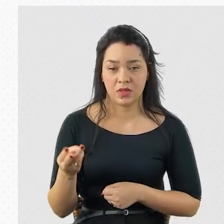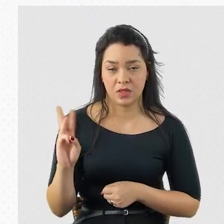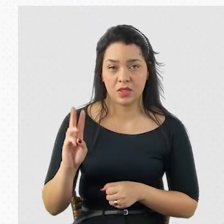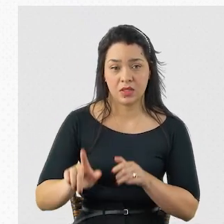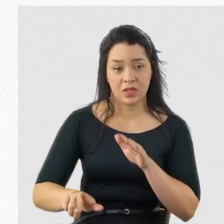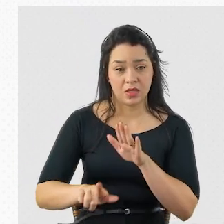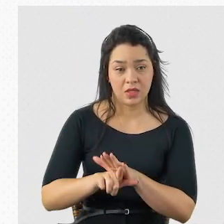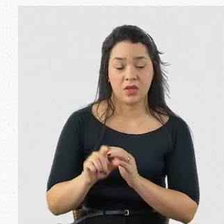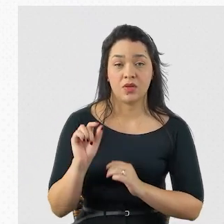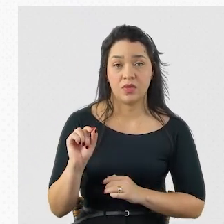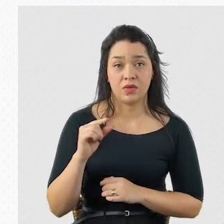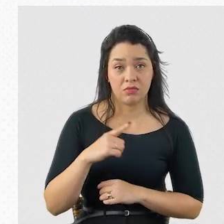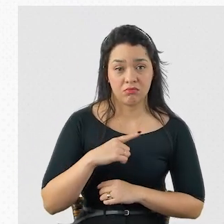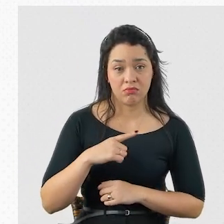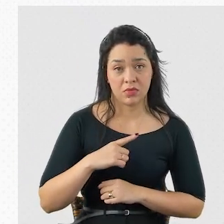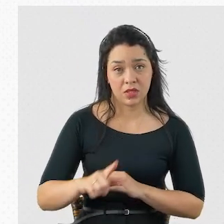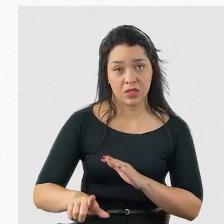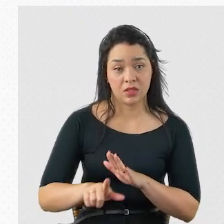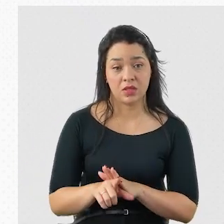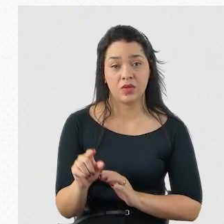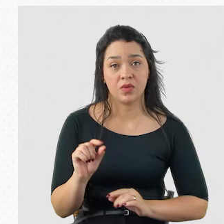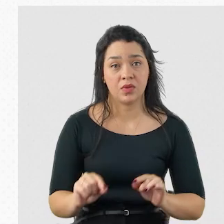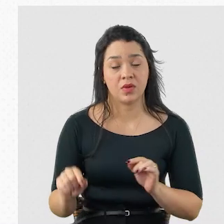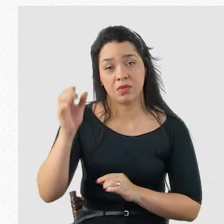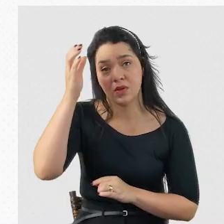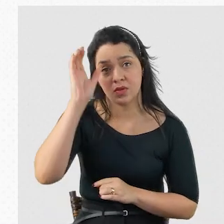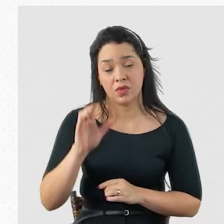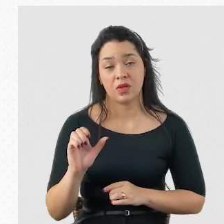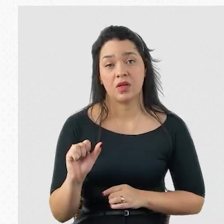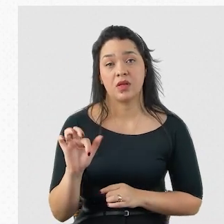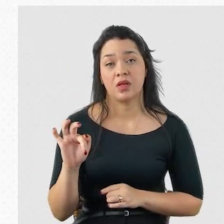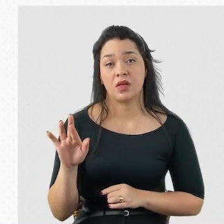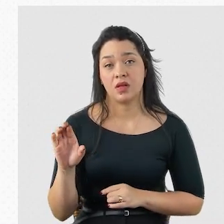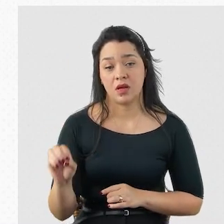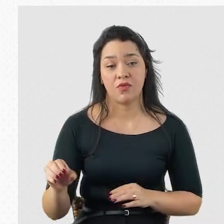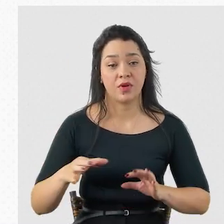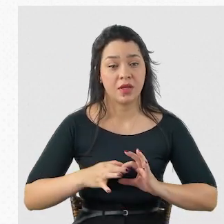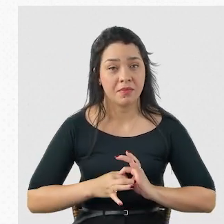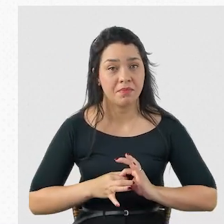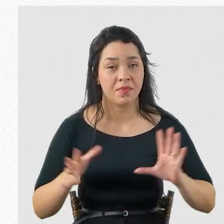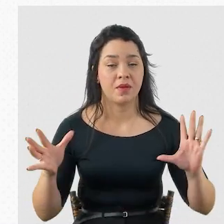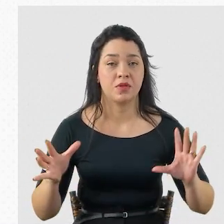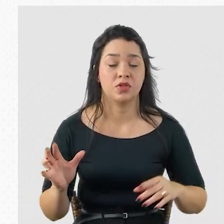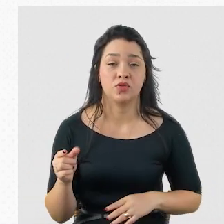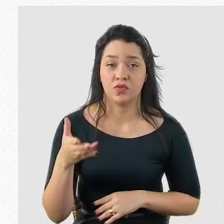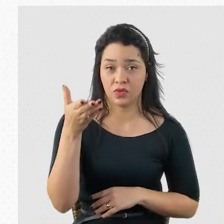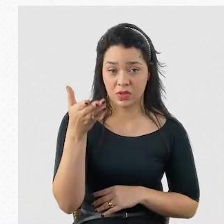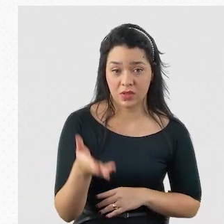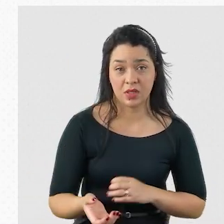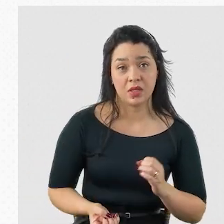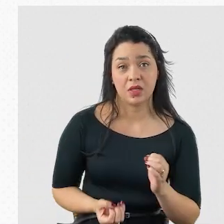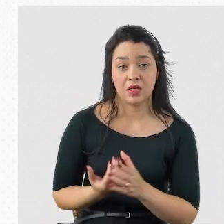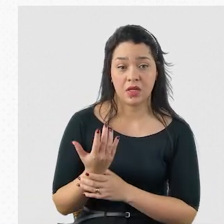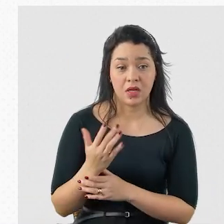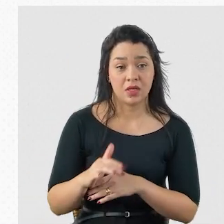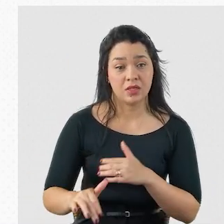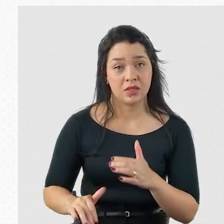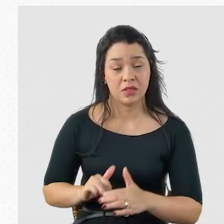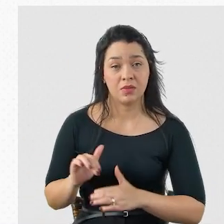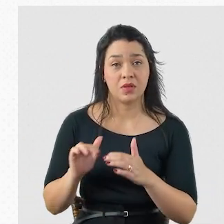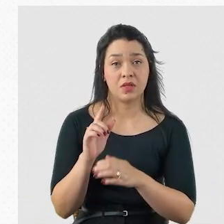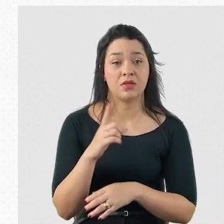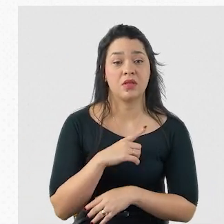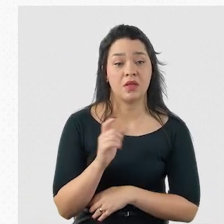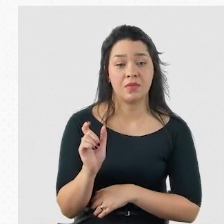que abriu a legislação de portas para a cultura afro-brasileira, o que permitiu você criar um processo de identidade da